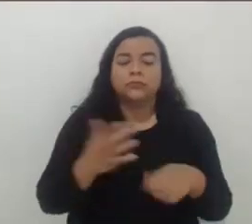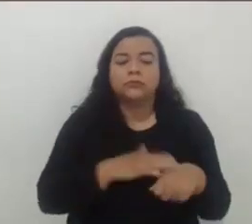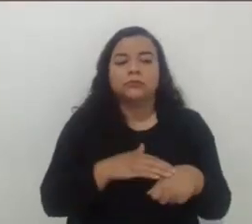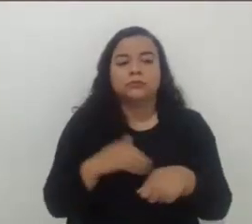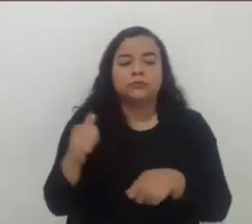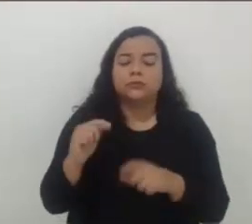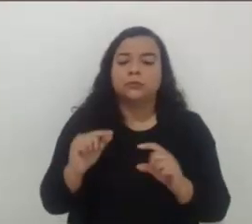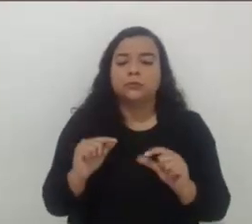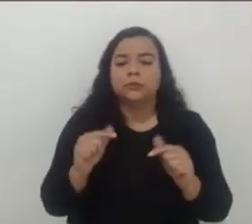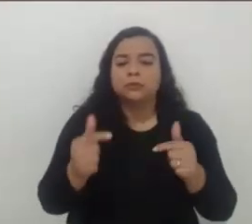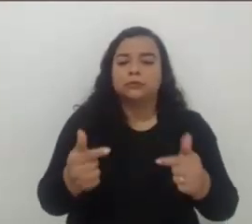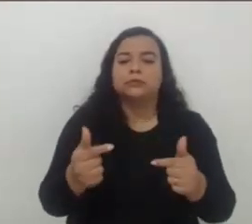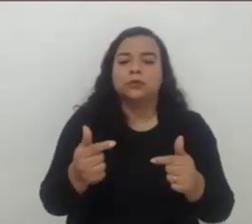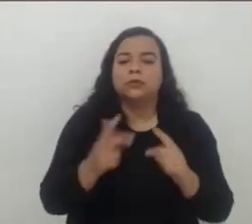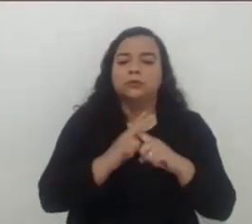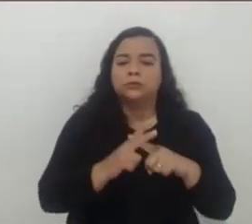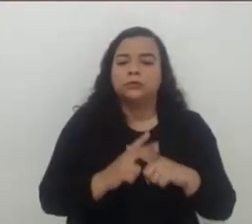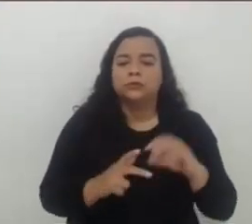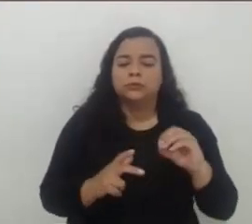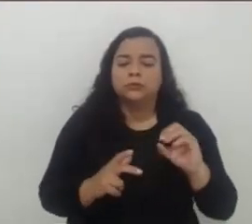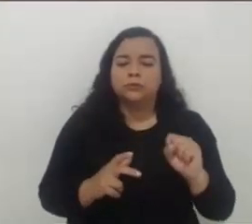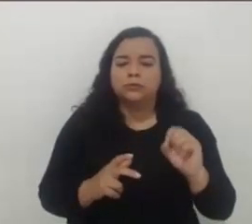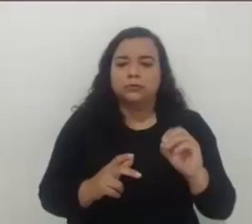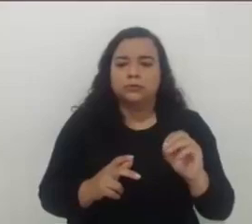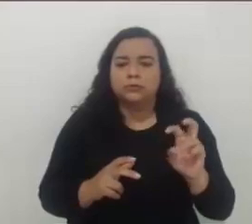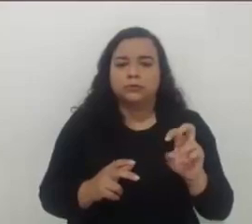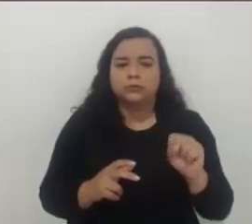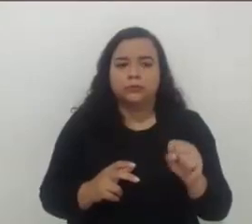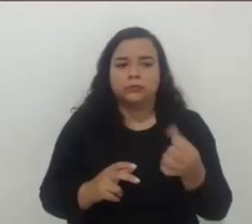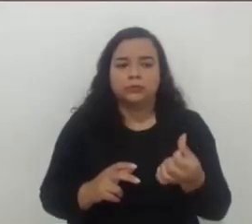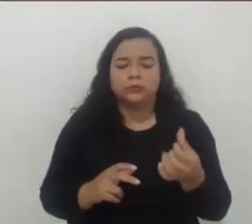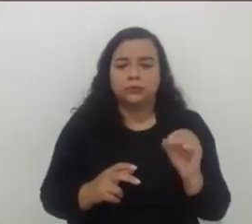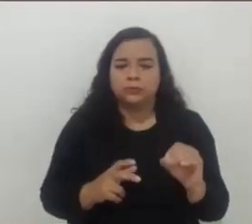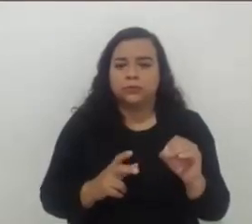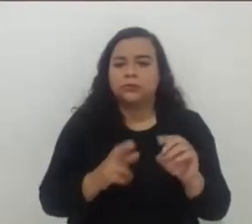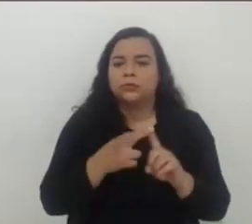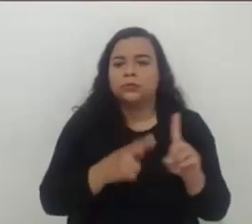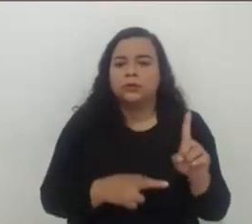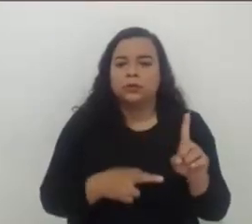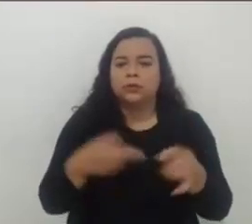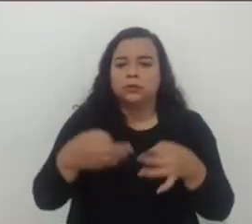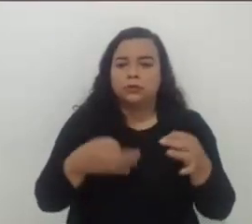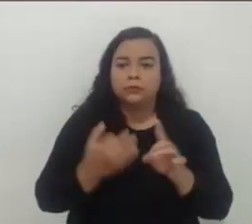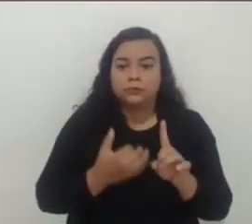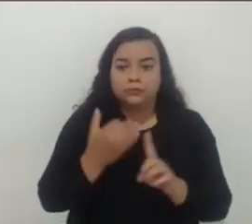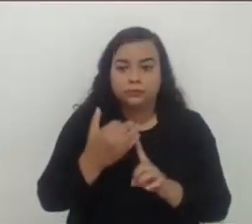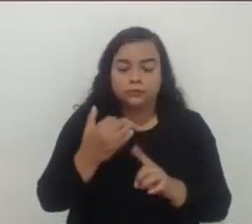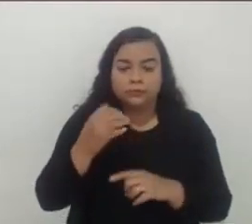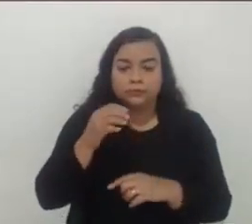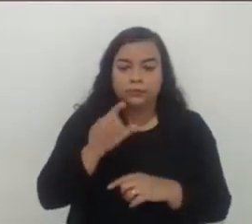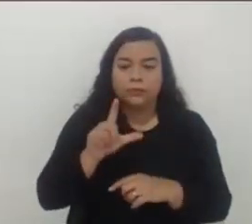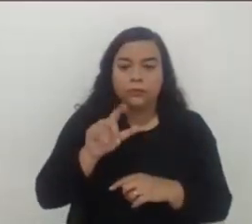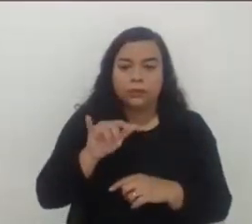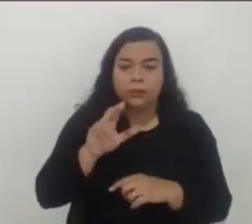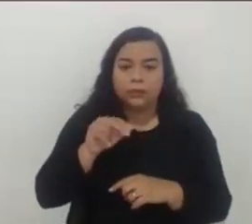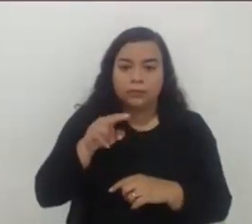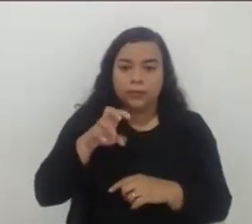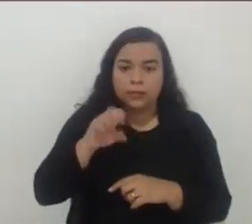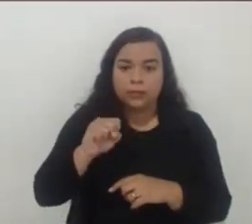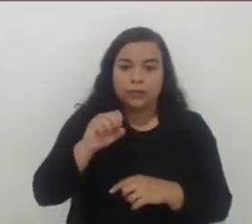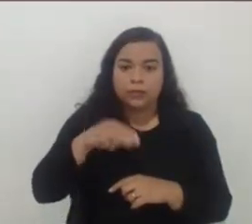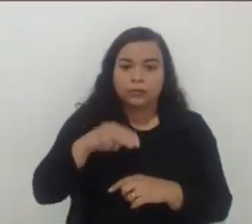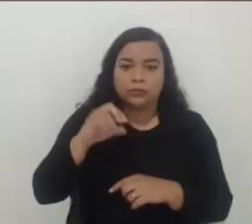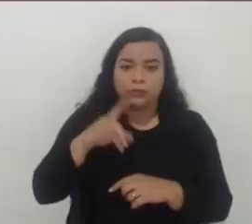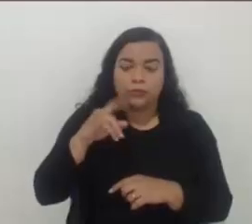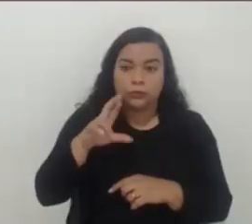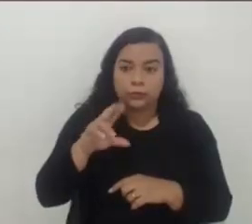080-5860 da relatoria do embargador Ibanês Monteiro. Há um pedido de vista de